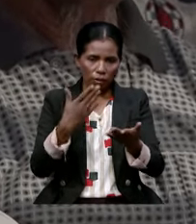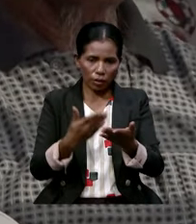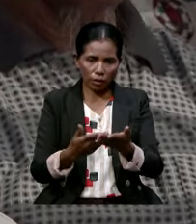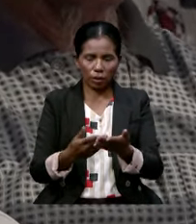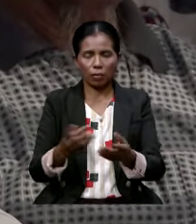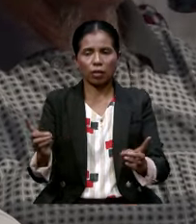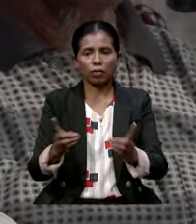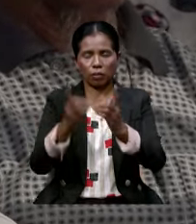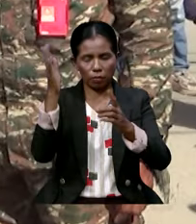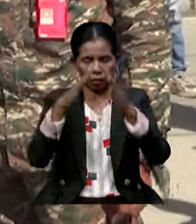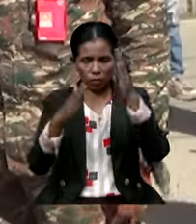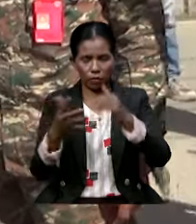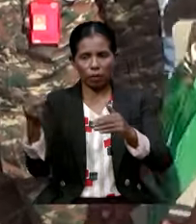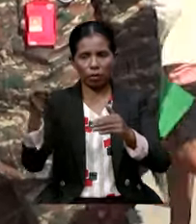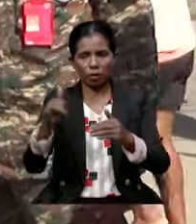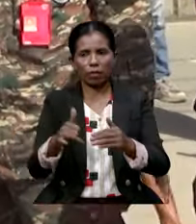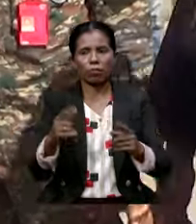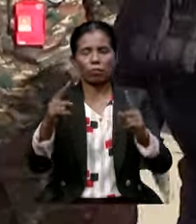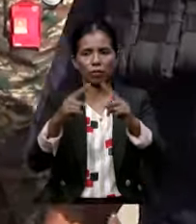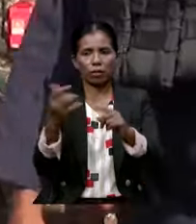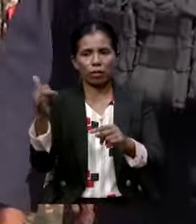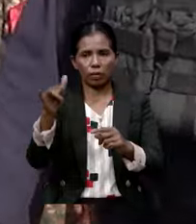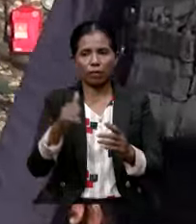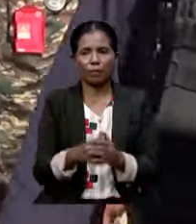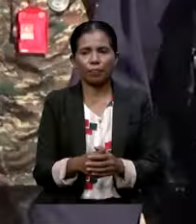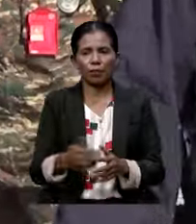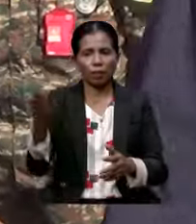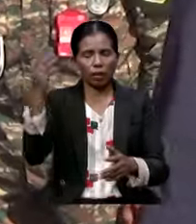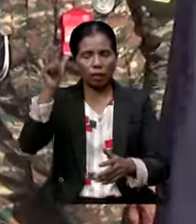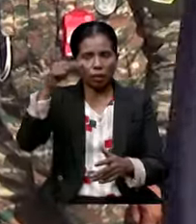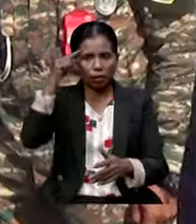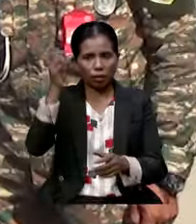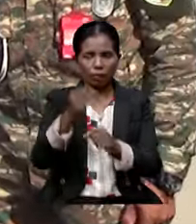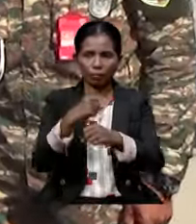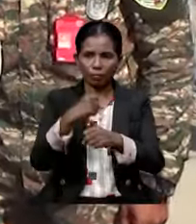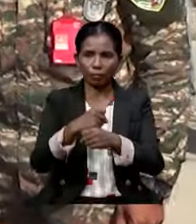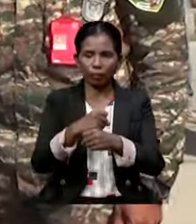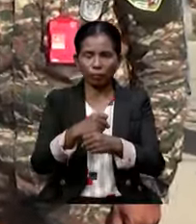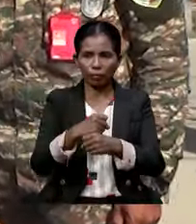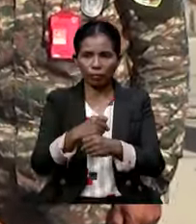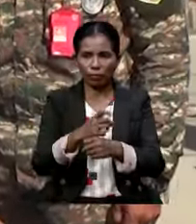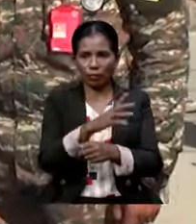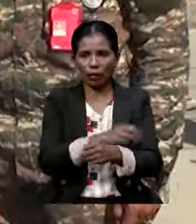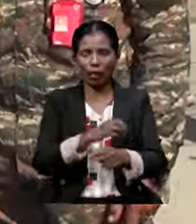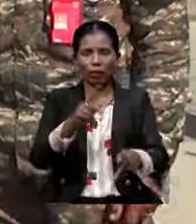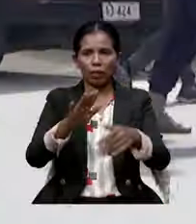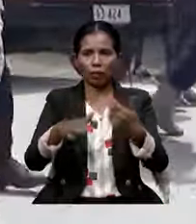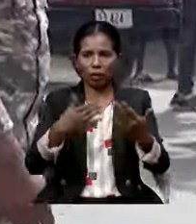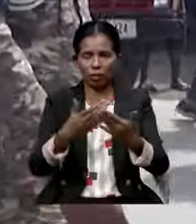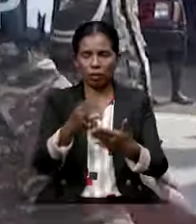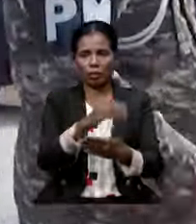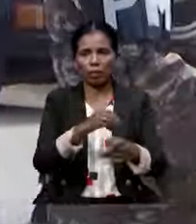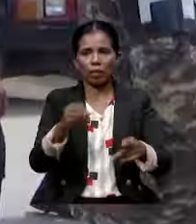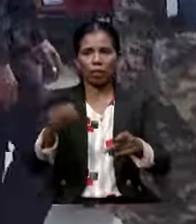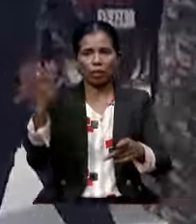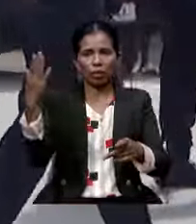vai acontecer na Sira. Antes, o governo falou na desocupação da comunidade no vendedor Sira